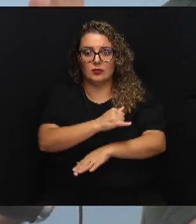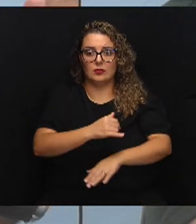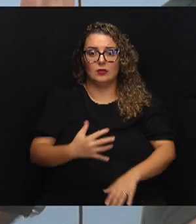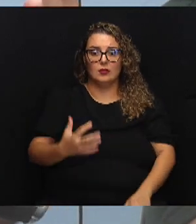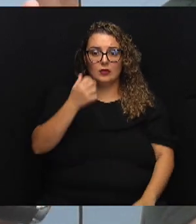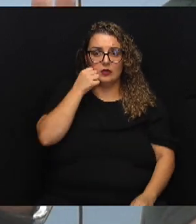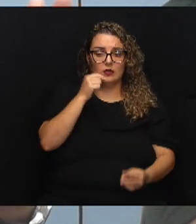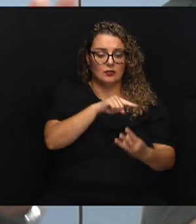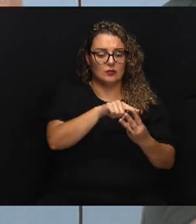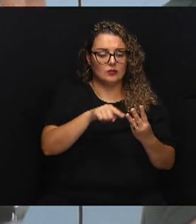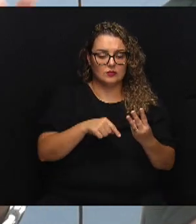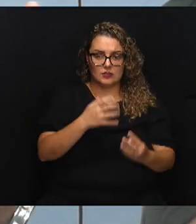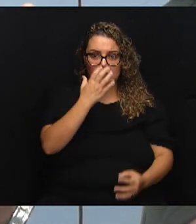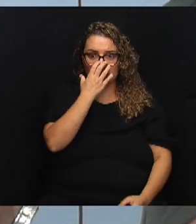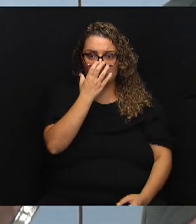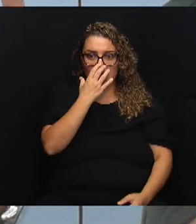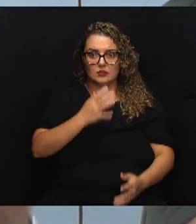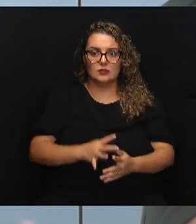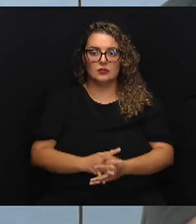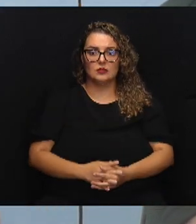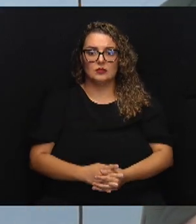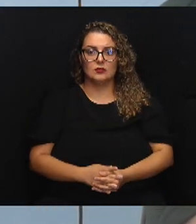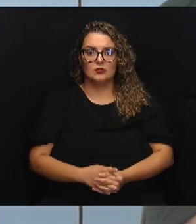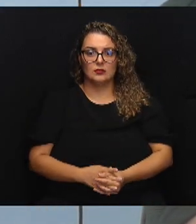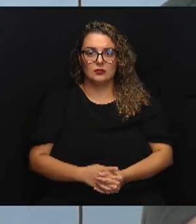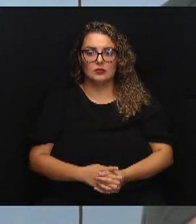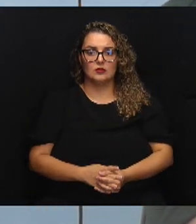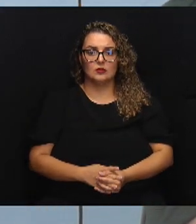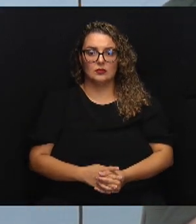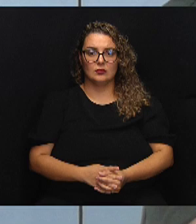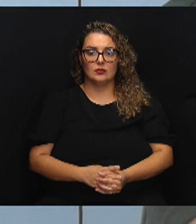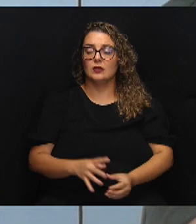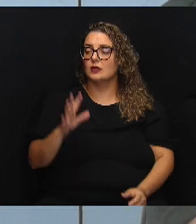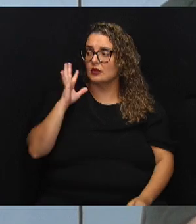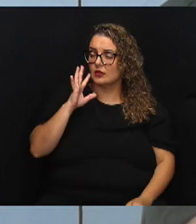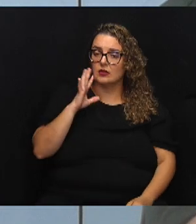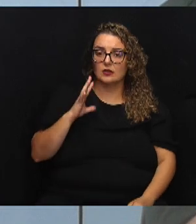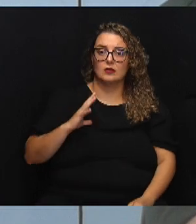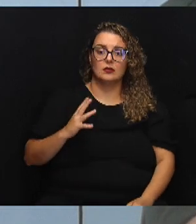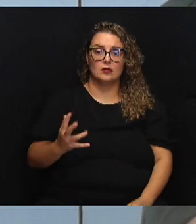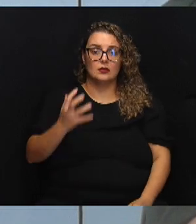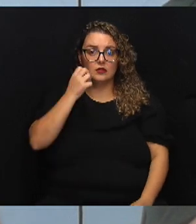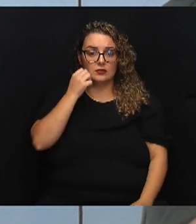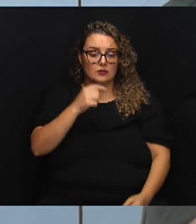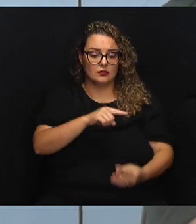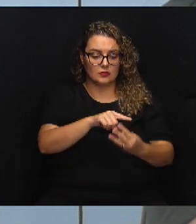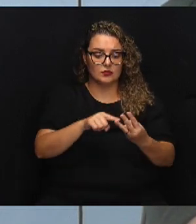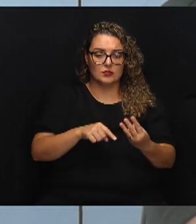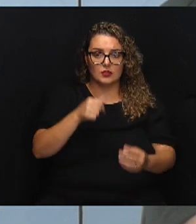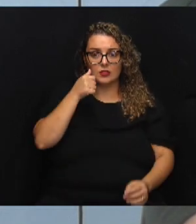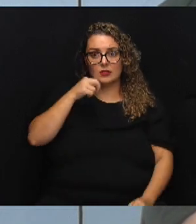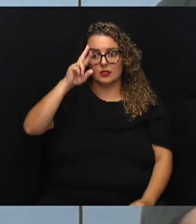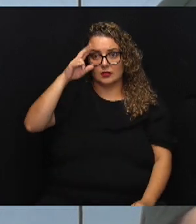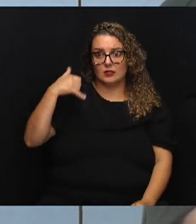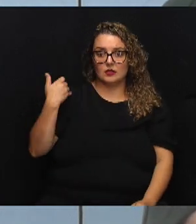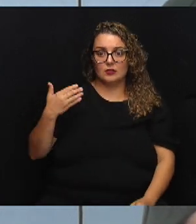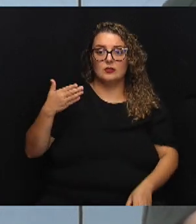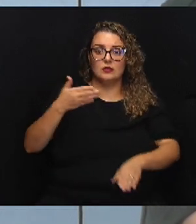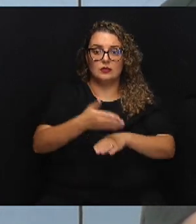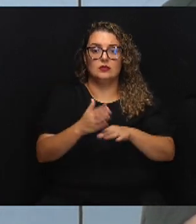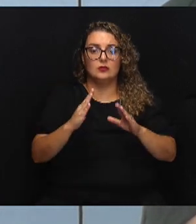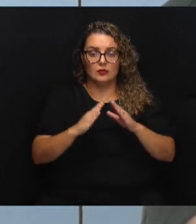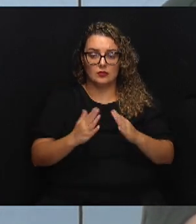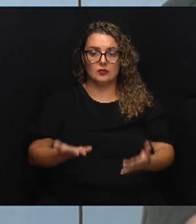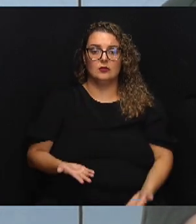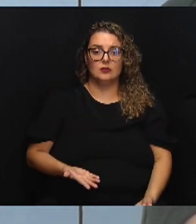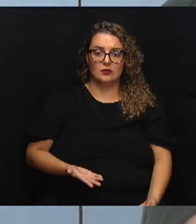3 que a gente conseguiu salvar eles, ele adotou. E aí a senhorinha conseguiu entrar na casa, mas é